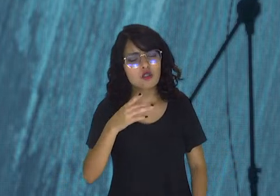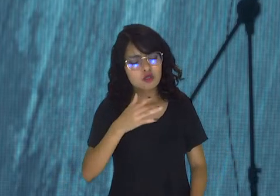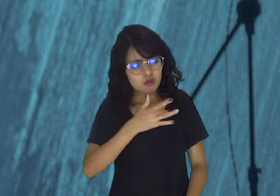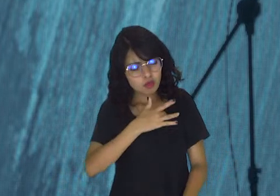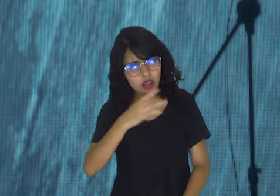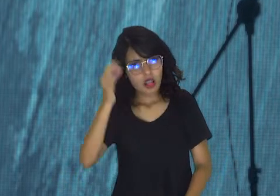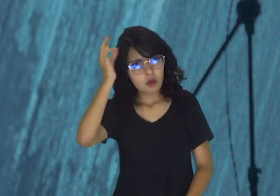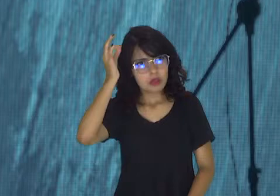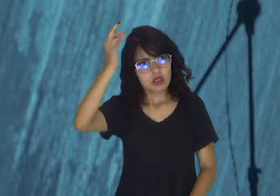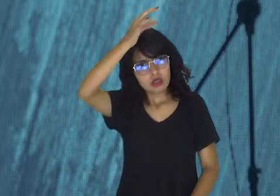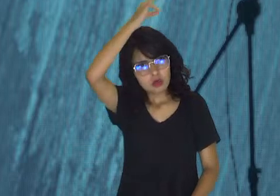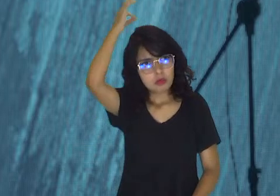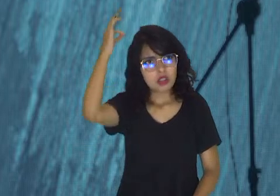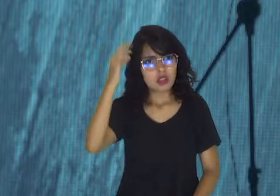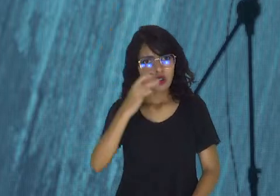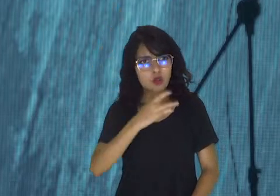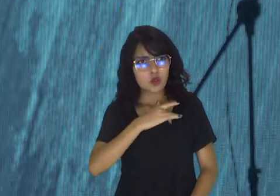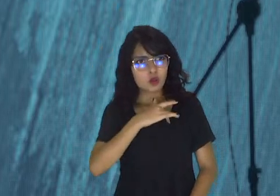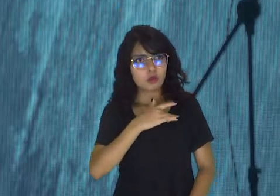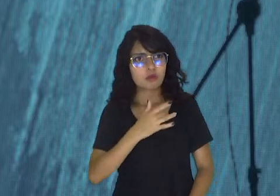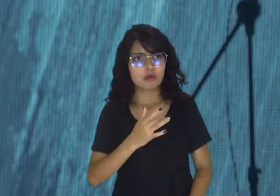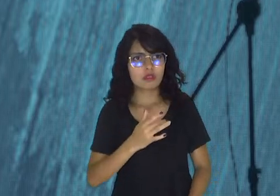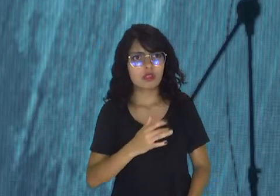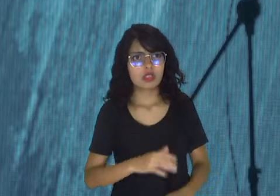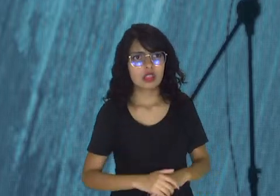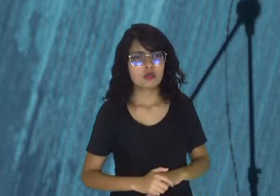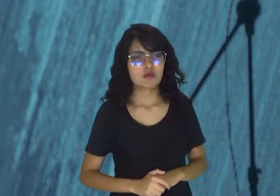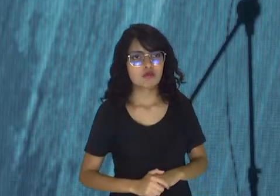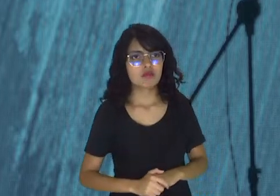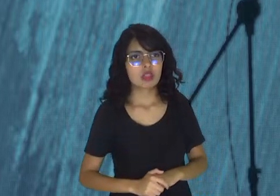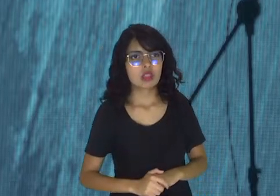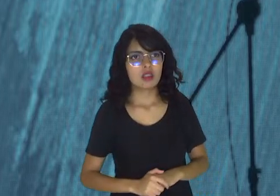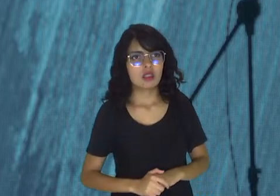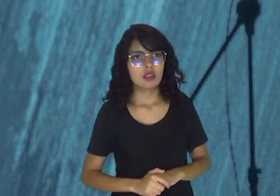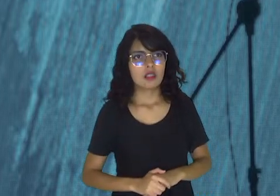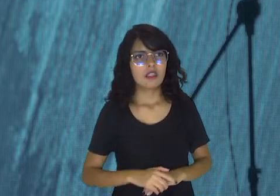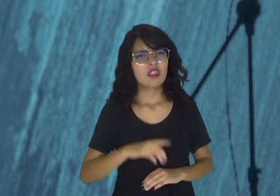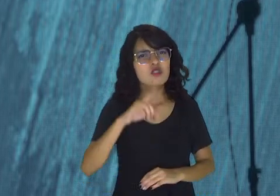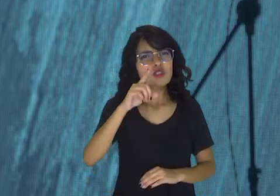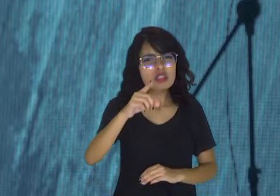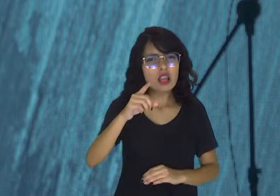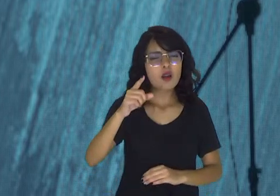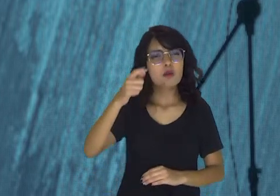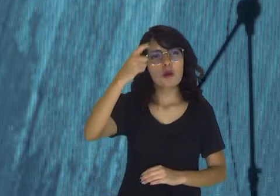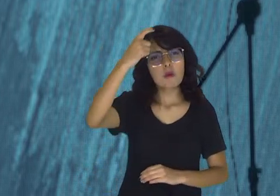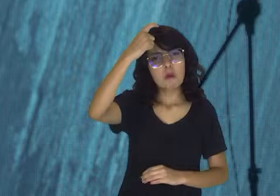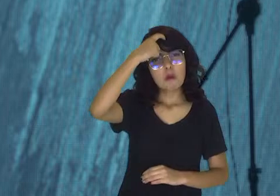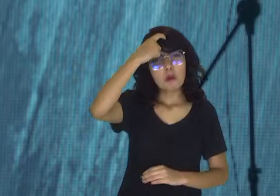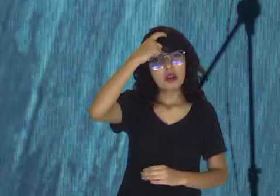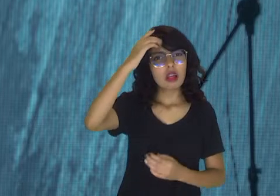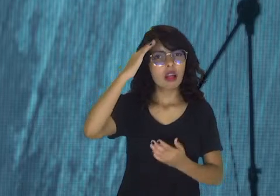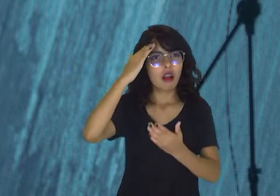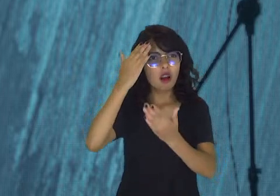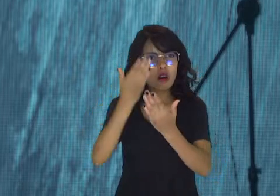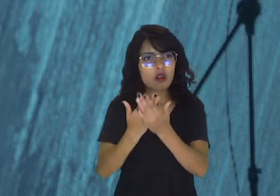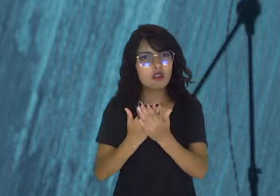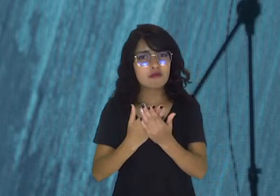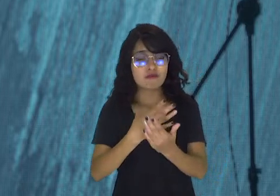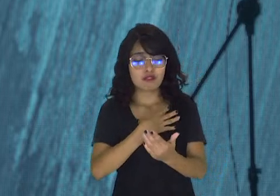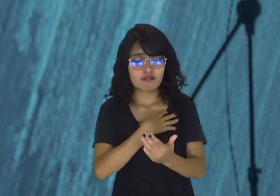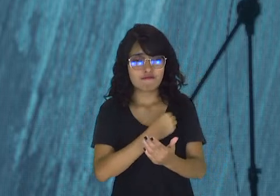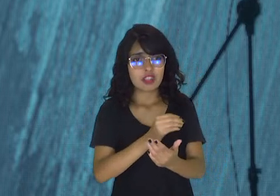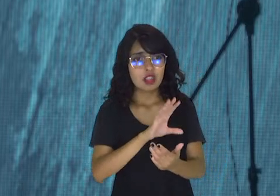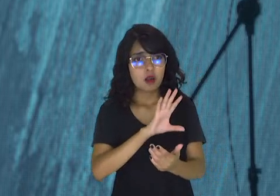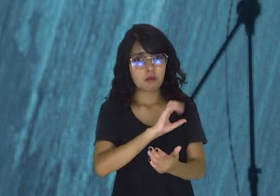na questão de crer certo com relação à tua identidade, de que você é uma filha amada. Eu vi a Deus se movendo em